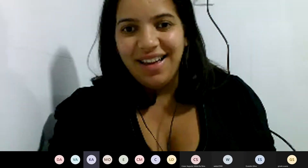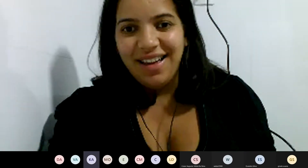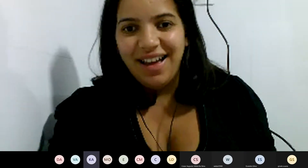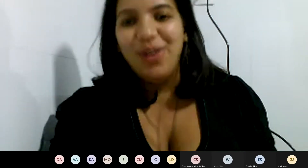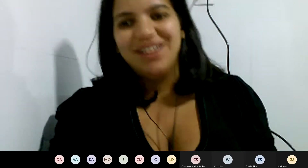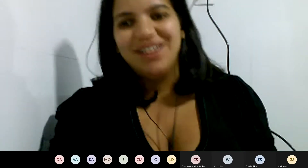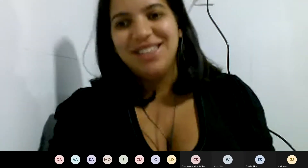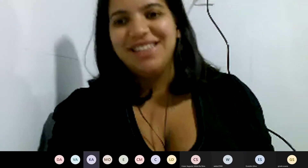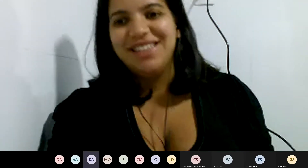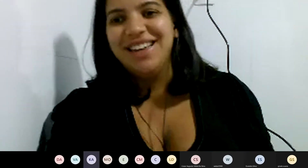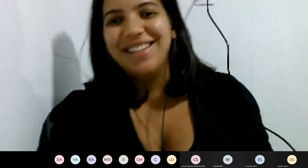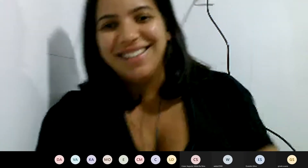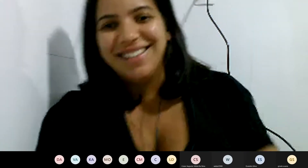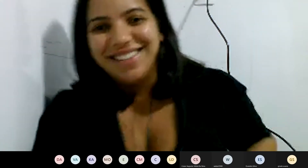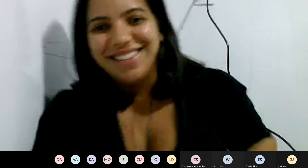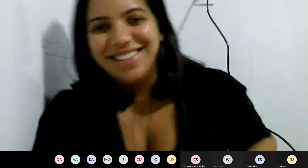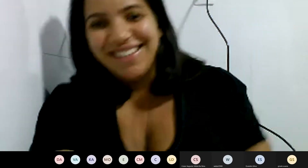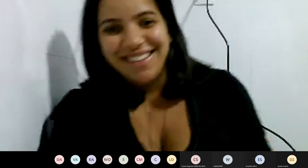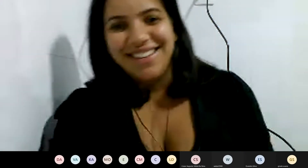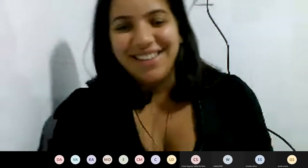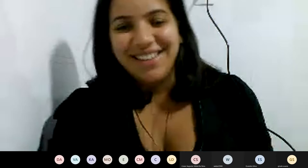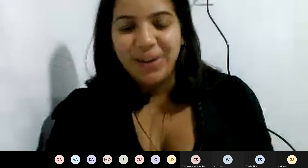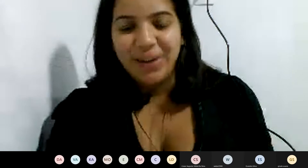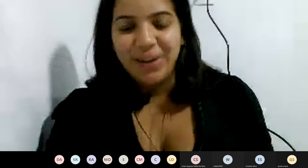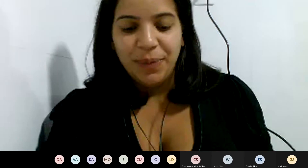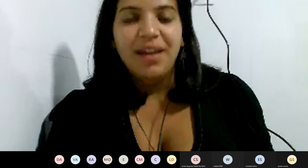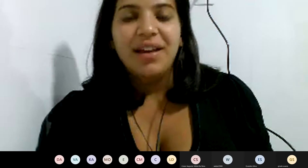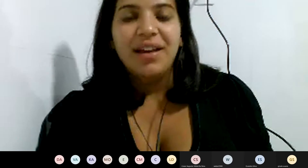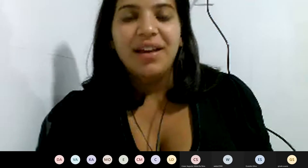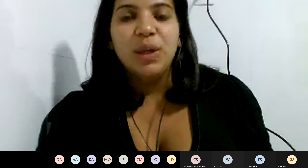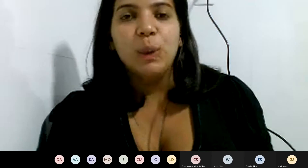Agora sim. Agora sim. Aonde que parou?